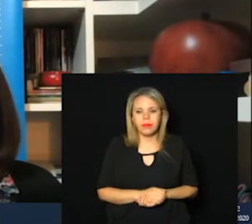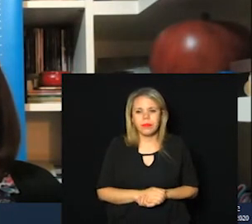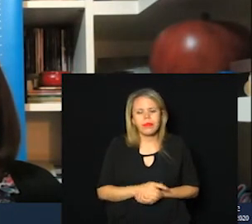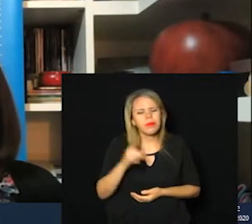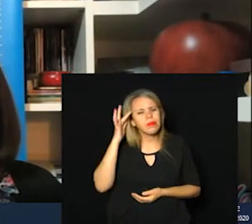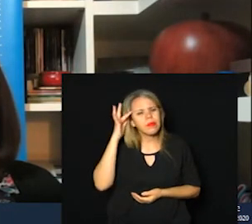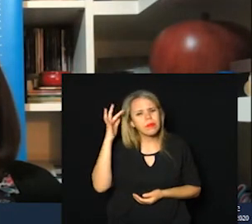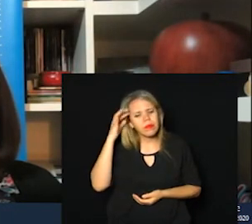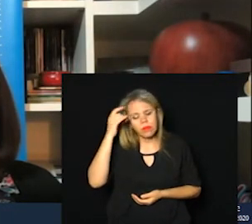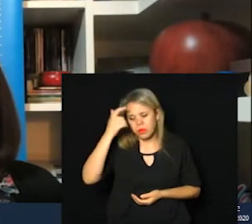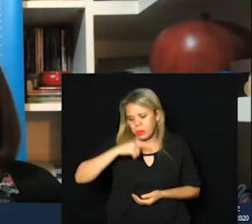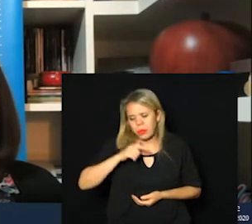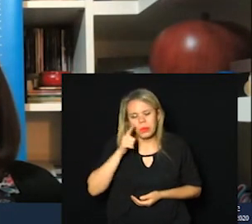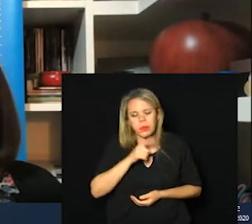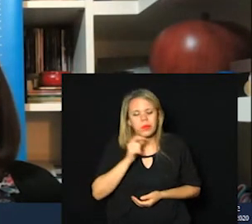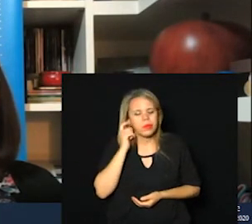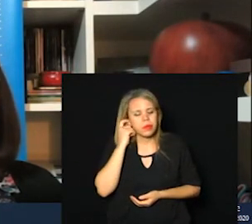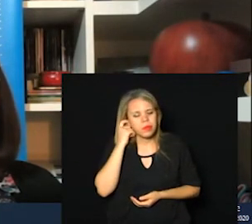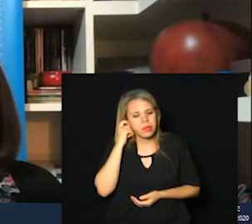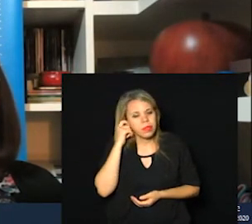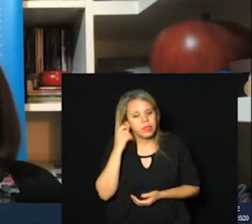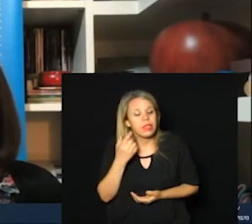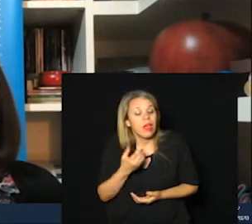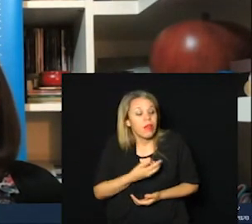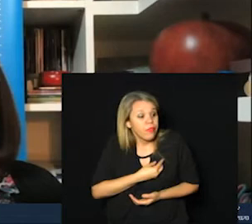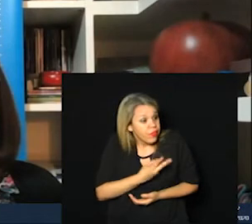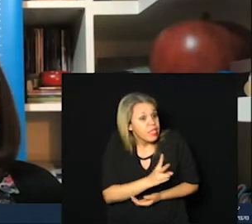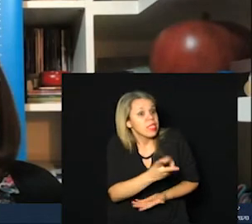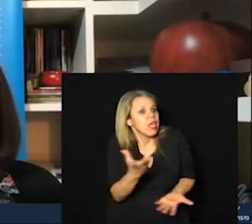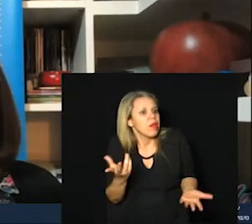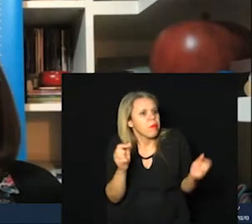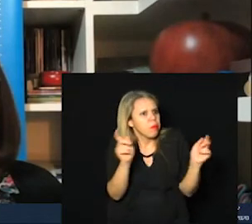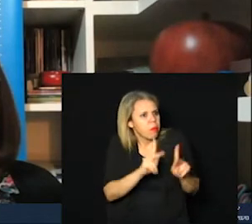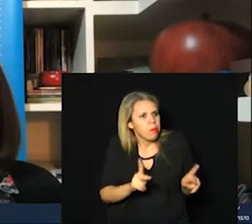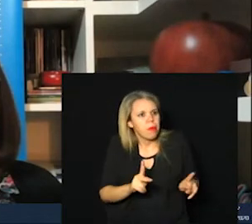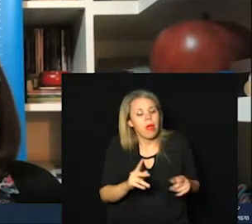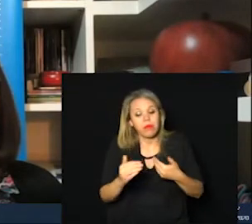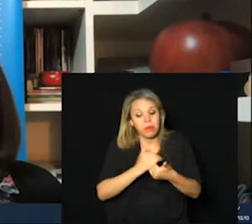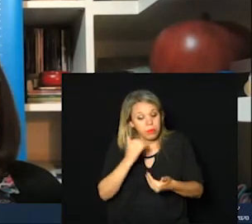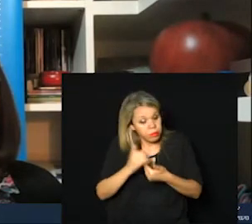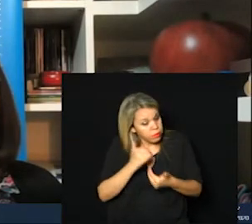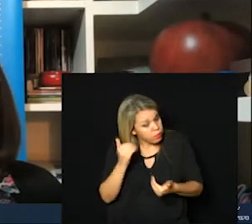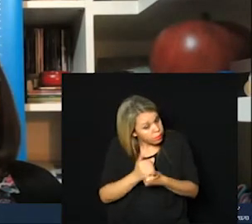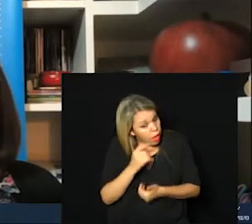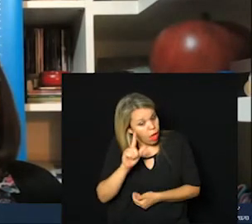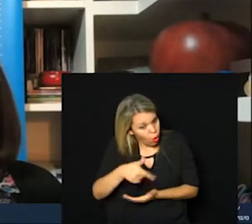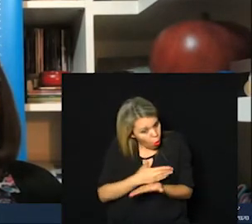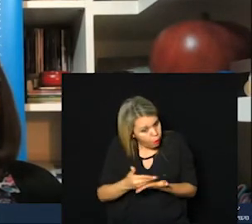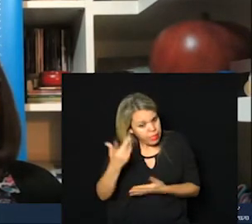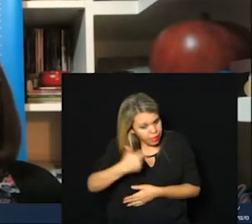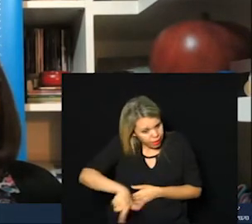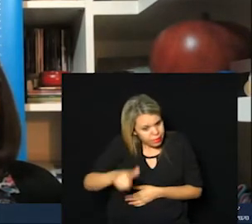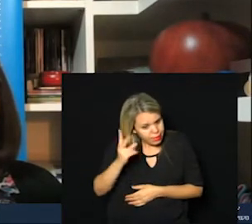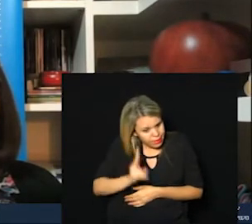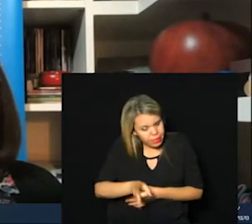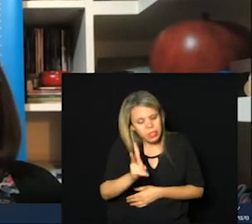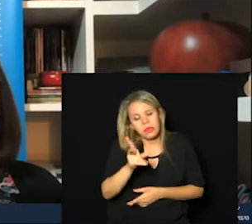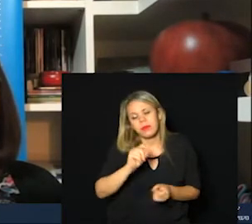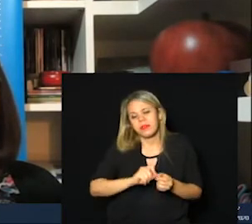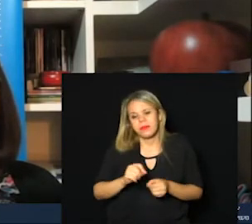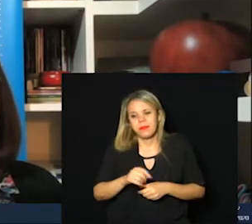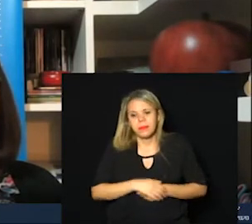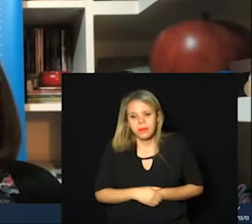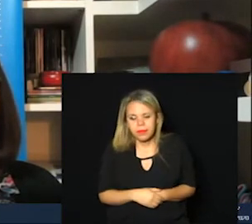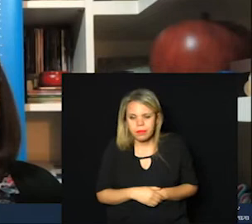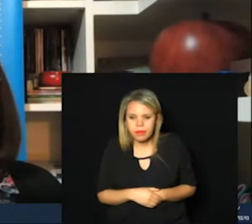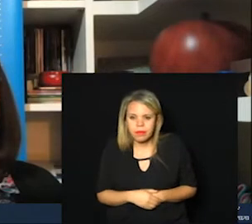Imaginando que eu não conseguiria viver isso sempre, me recomendaram de recomeçar, e eu acho que é o que eu mais faço.